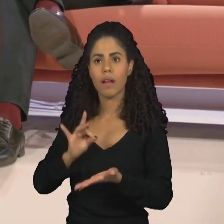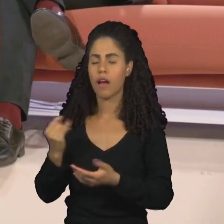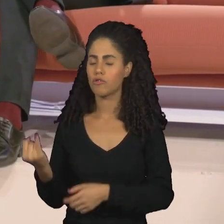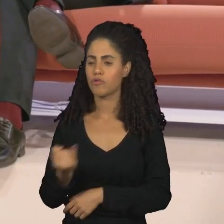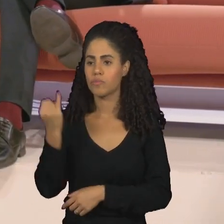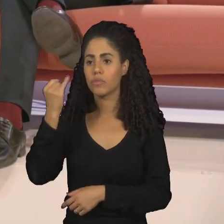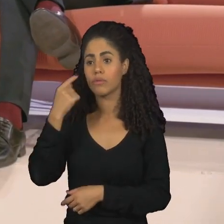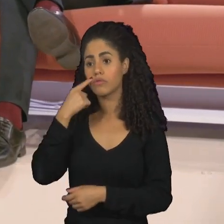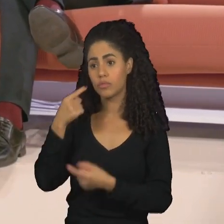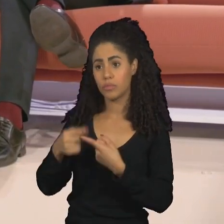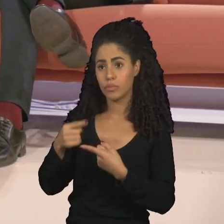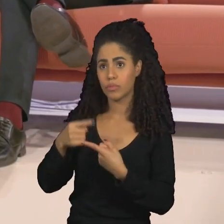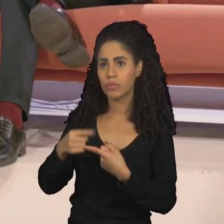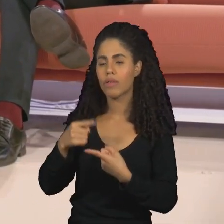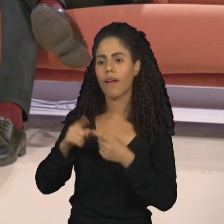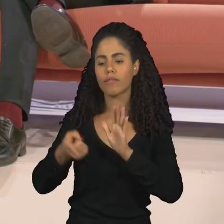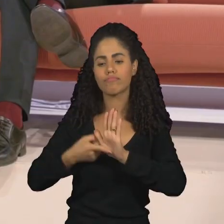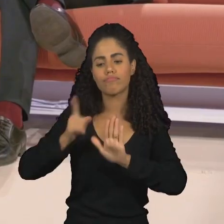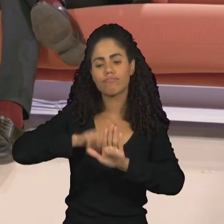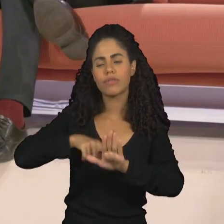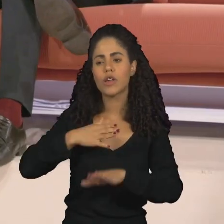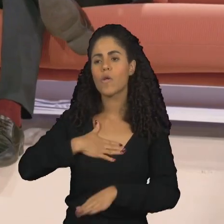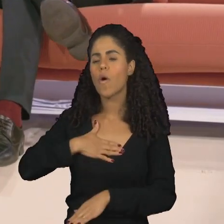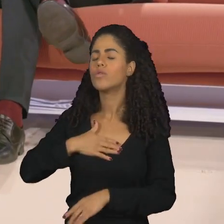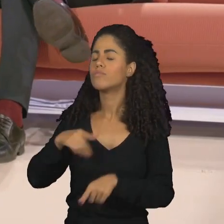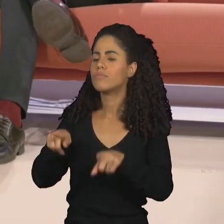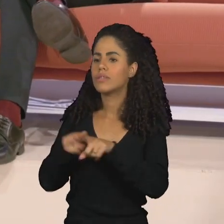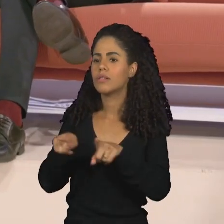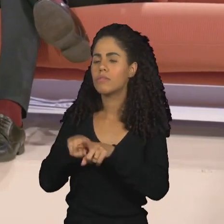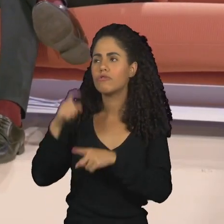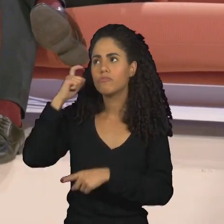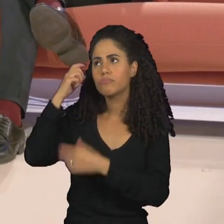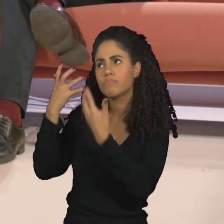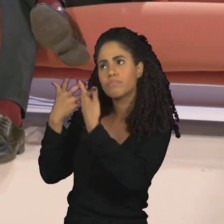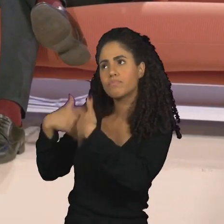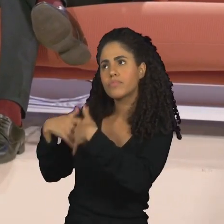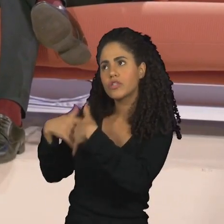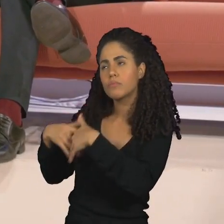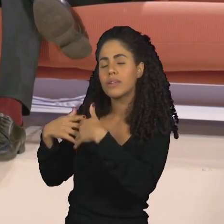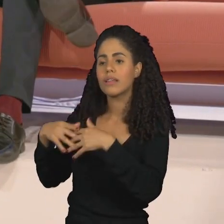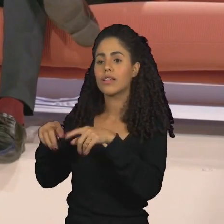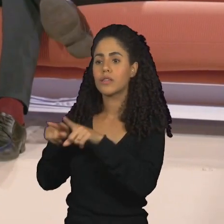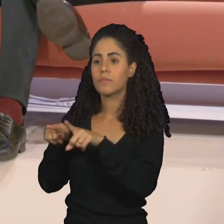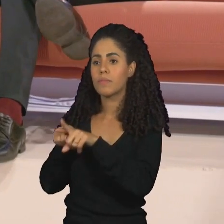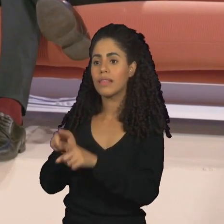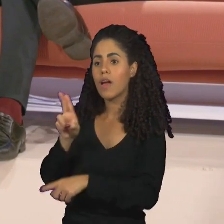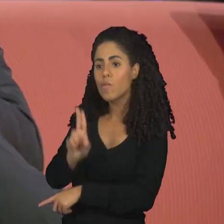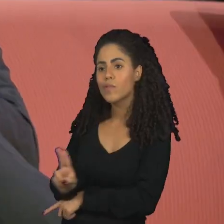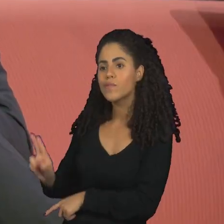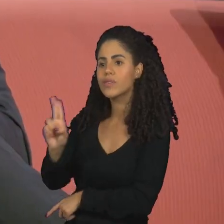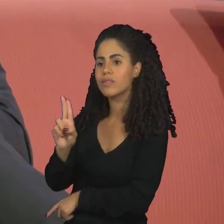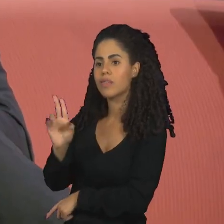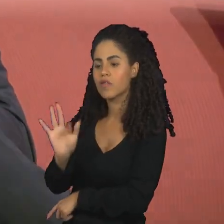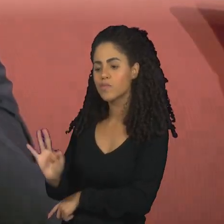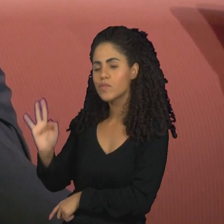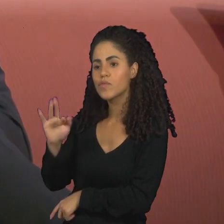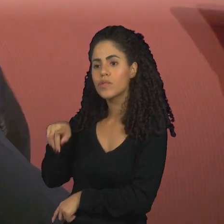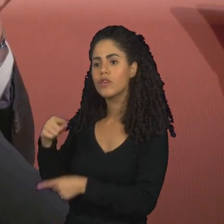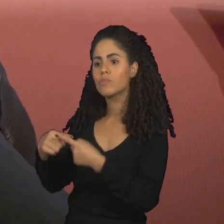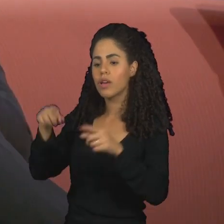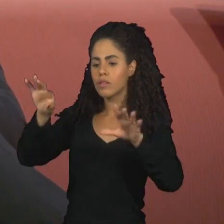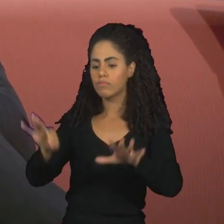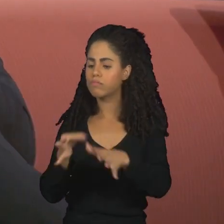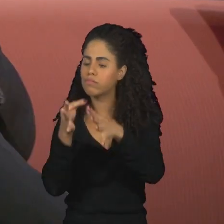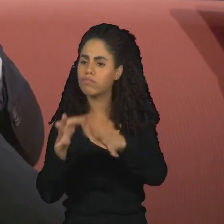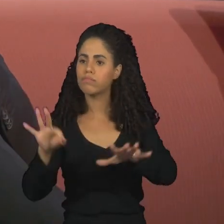bonita, até é uma metáfora que eu assim um pouco escolhi para pensar a universidade, né? Que é a orquestra, né? A orquestra